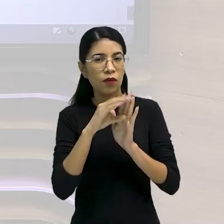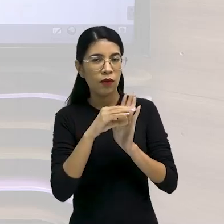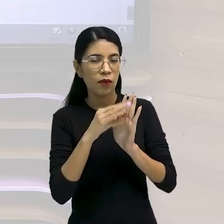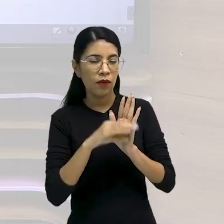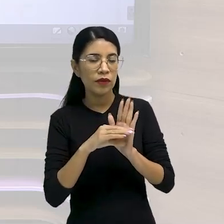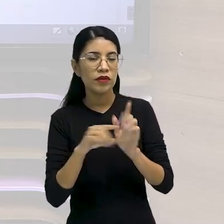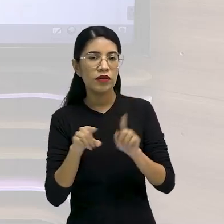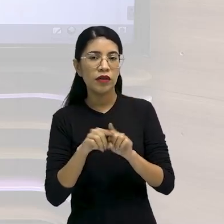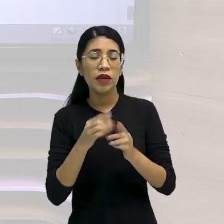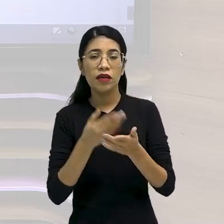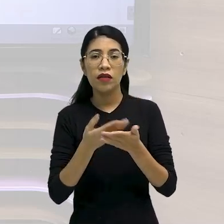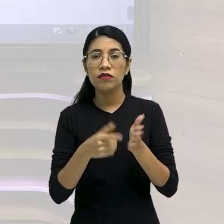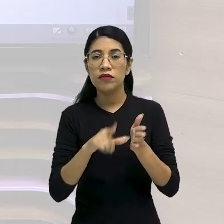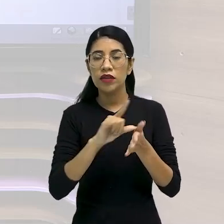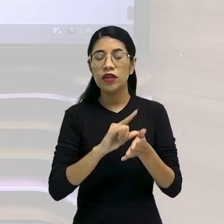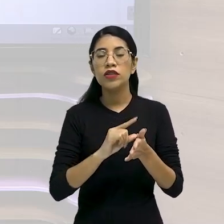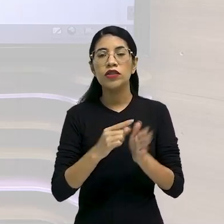55,